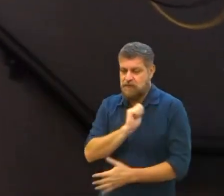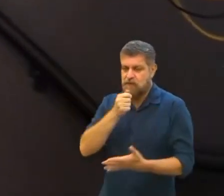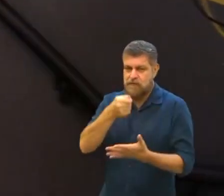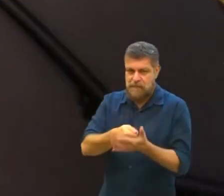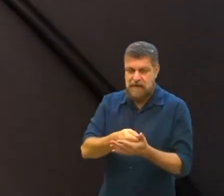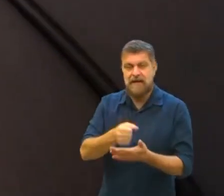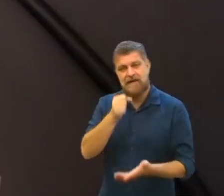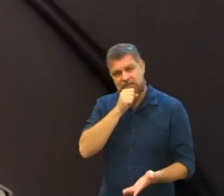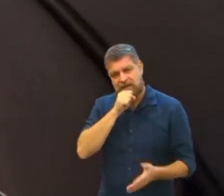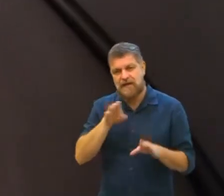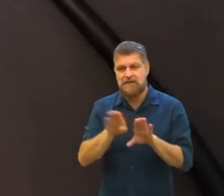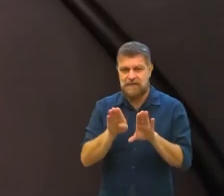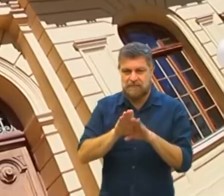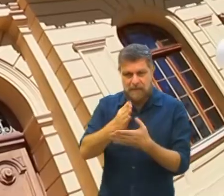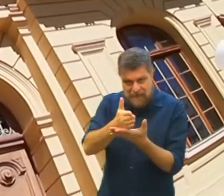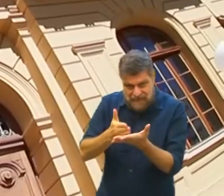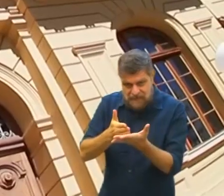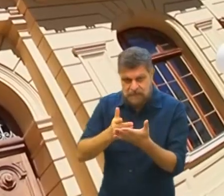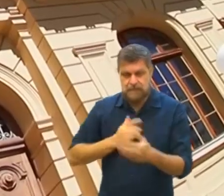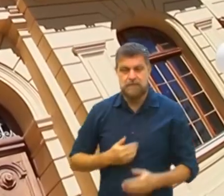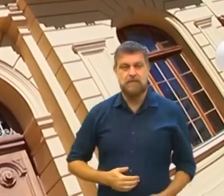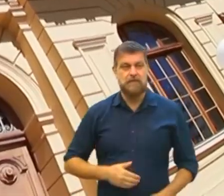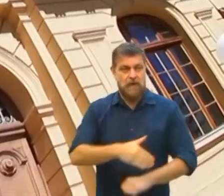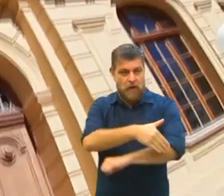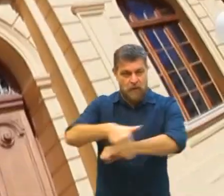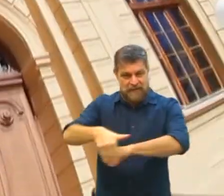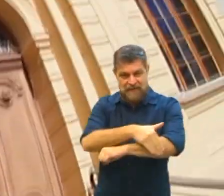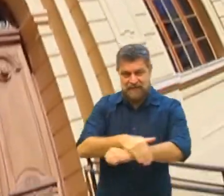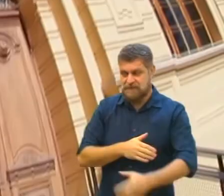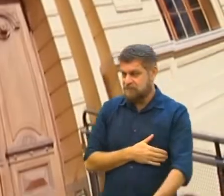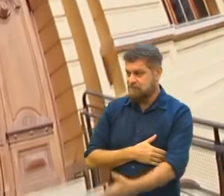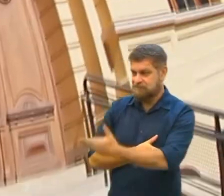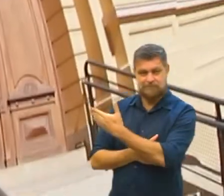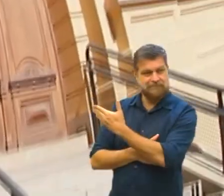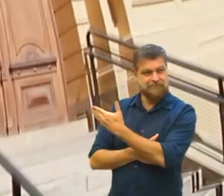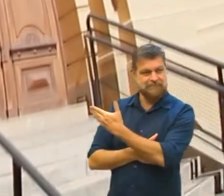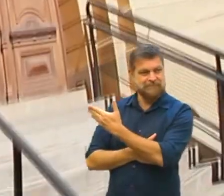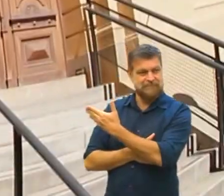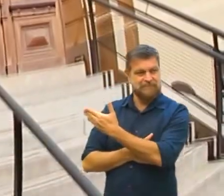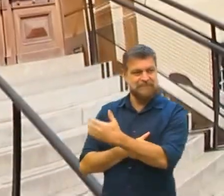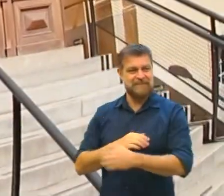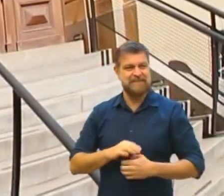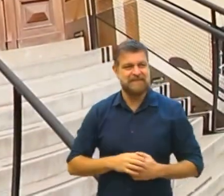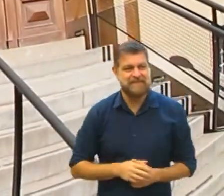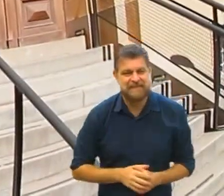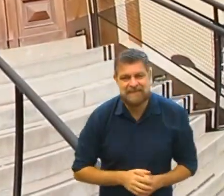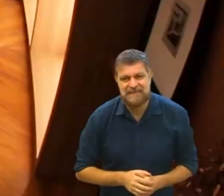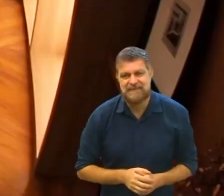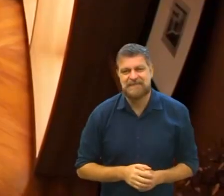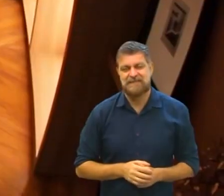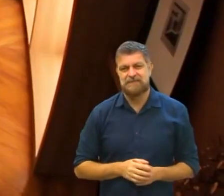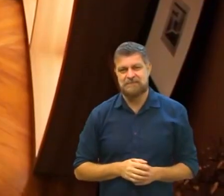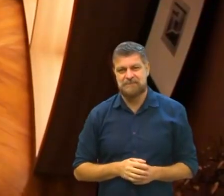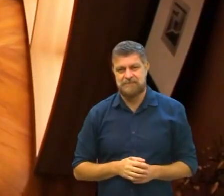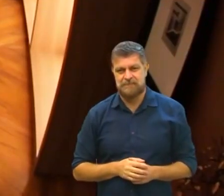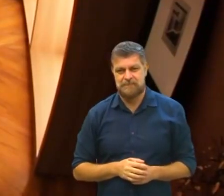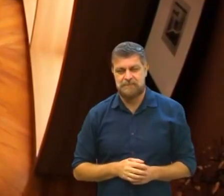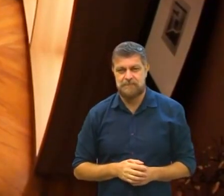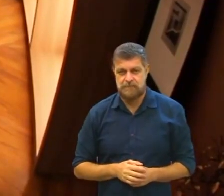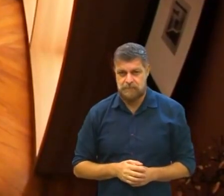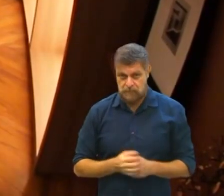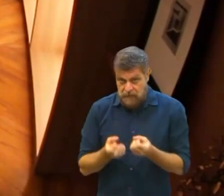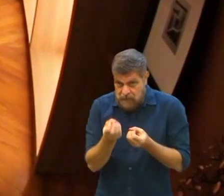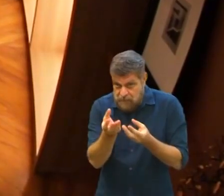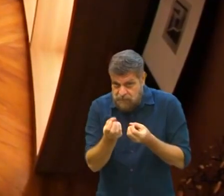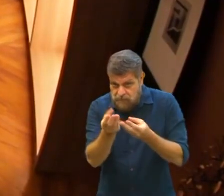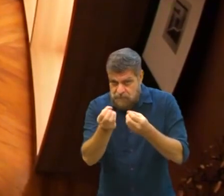para estudantes e idosos. O Cotuca fica na rua Culto à Ciência, número 177, no bairro